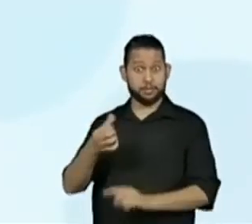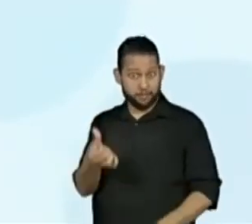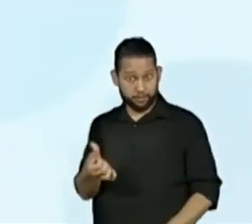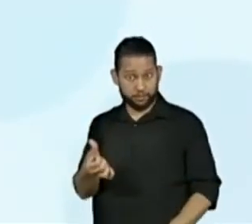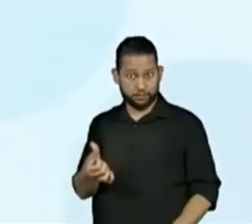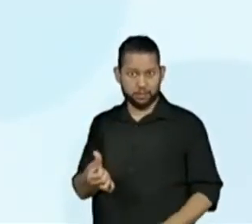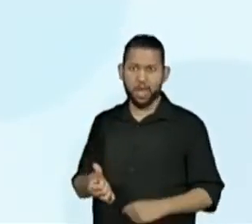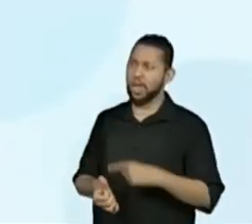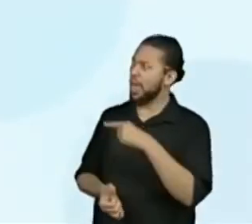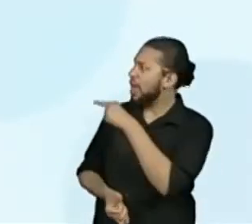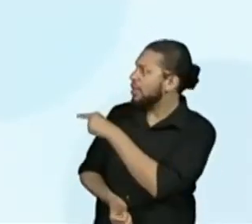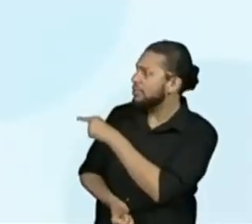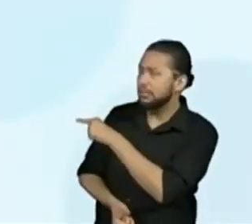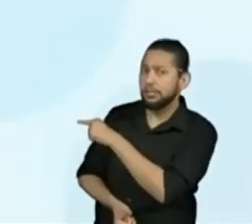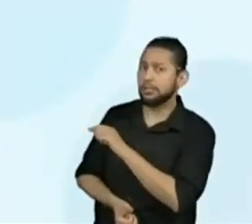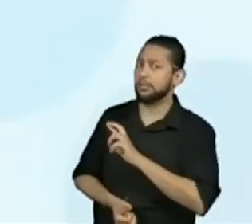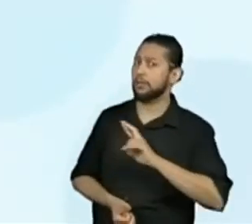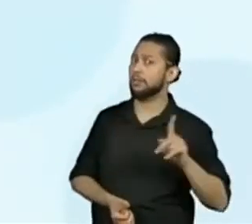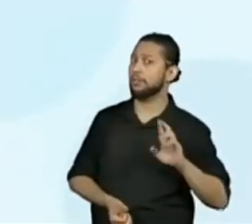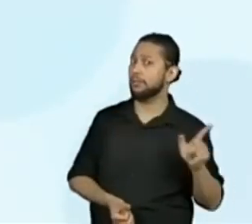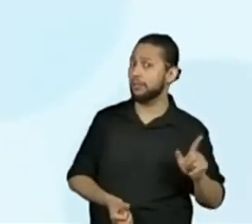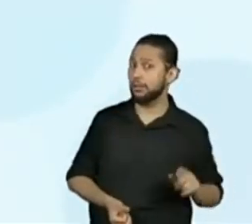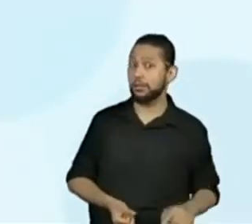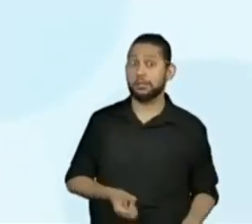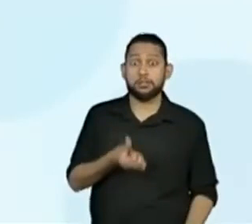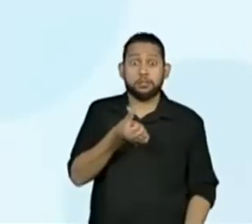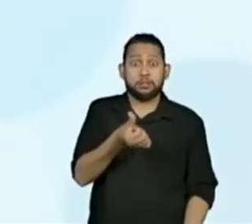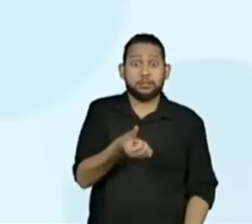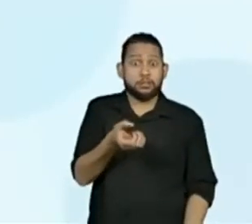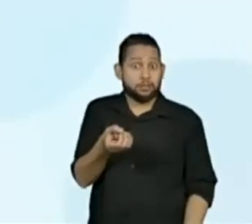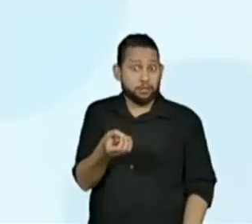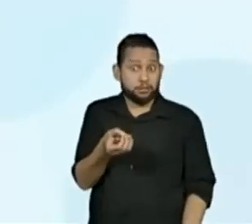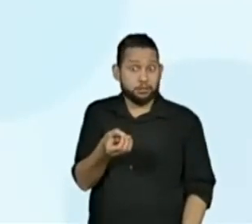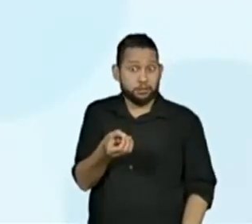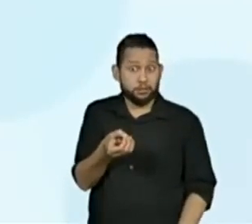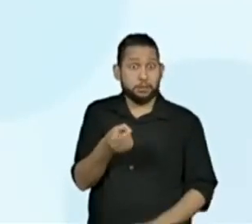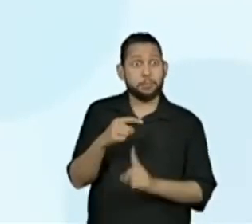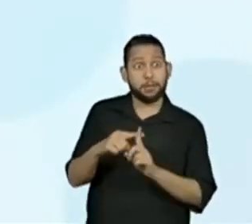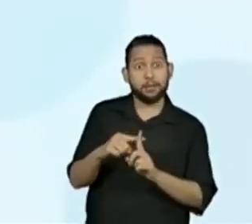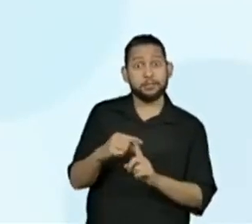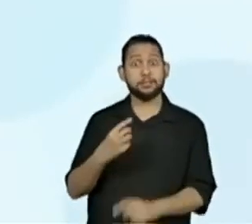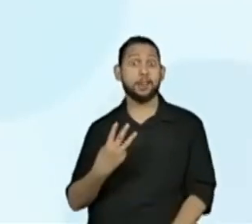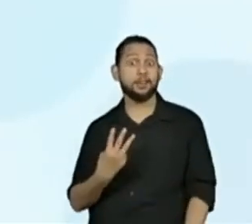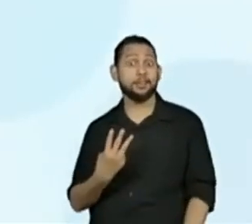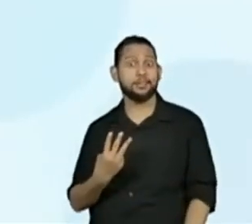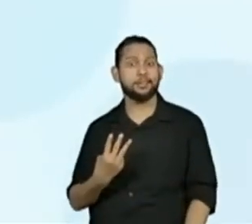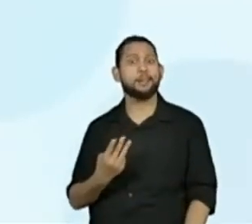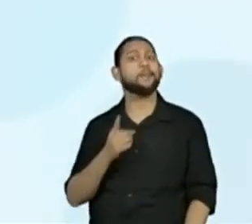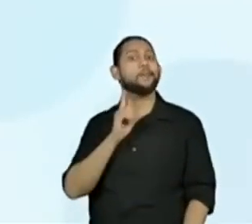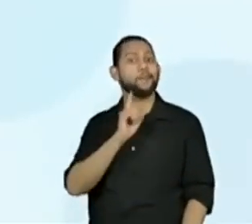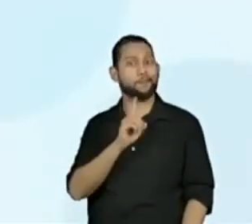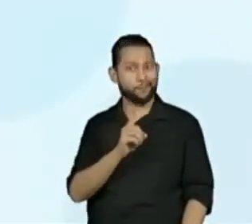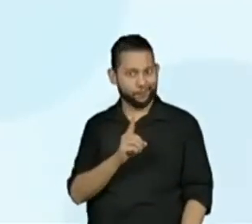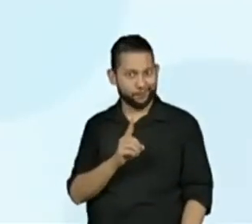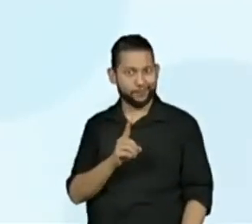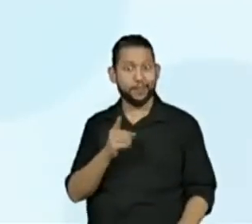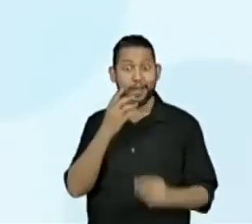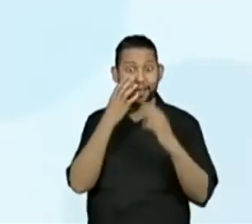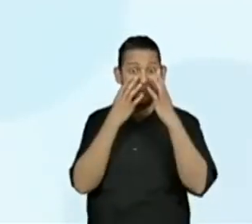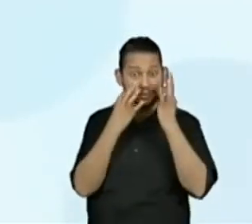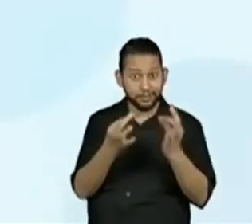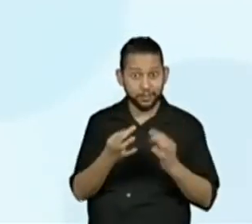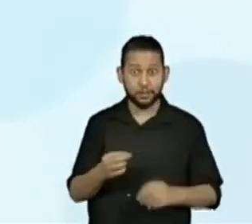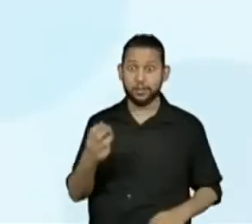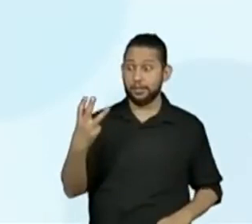6. Já que a minha unidade é 3 e a dezena é 6. Se